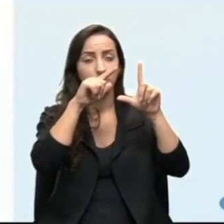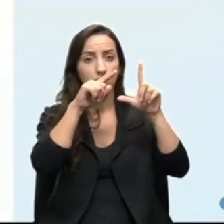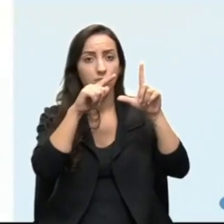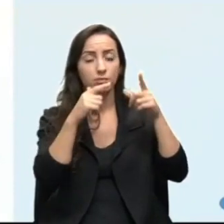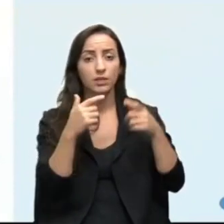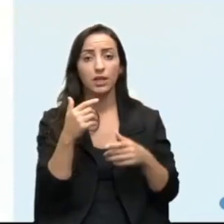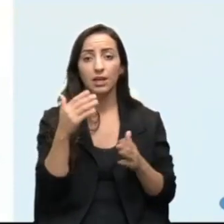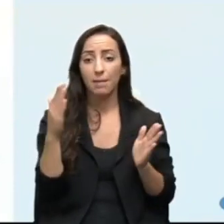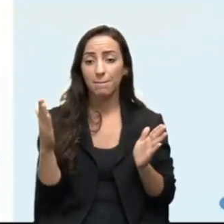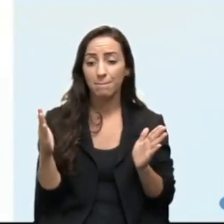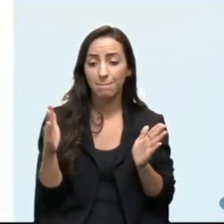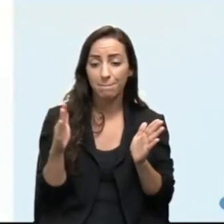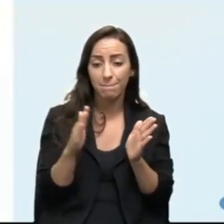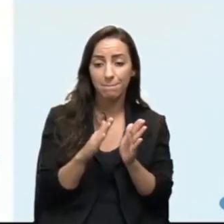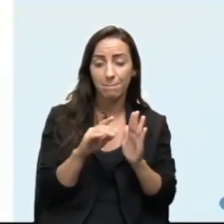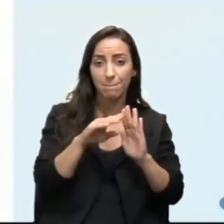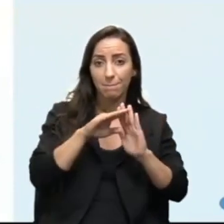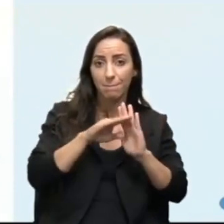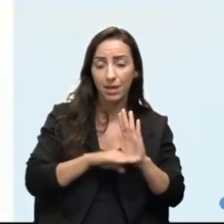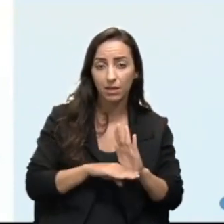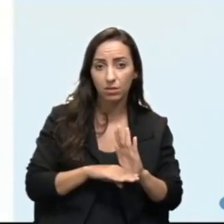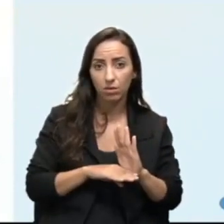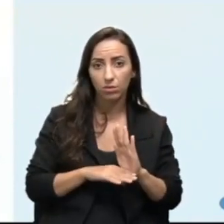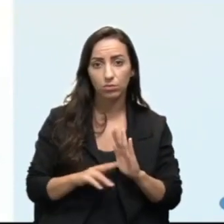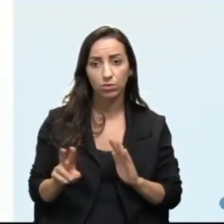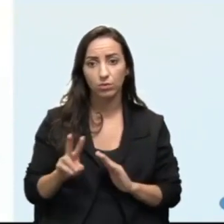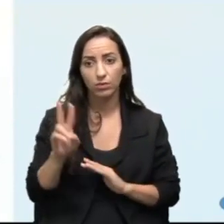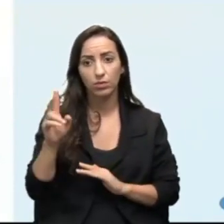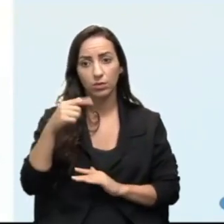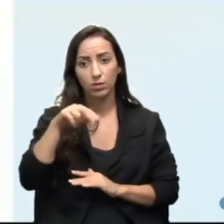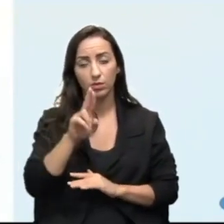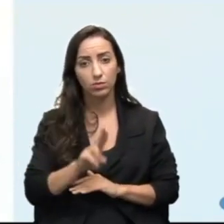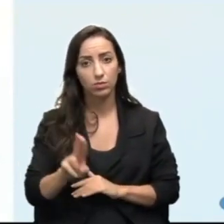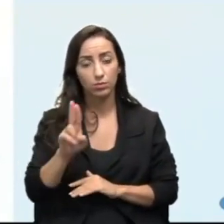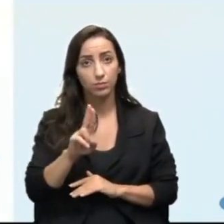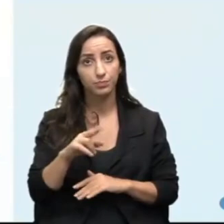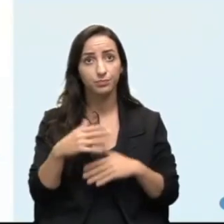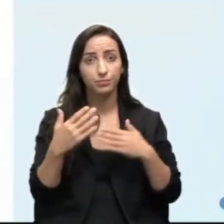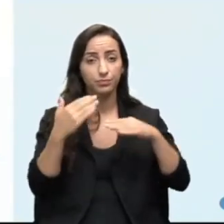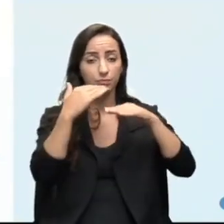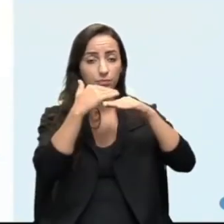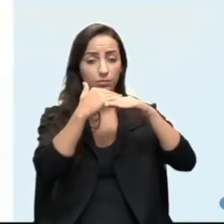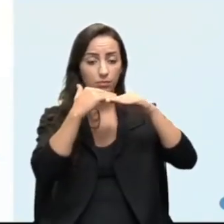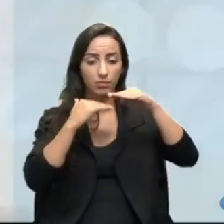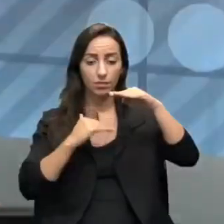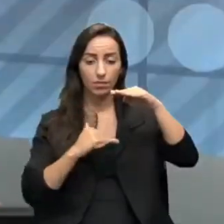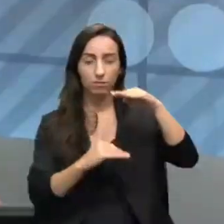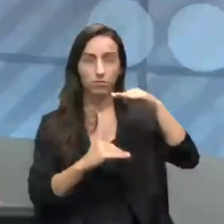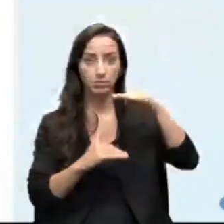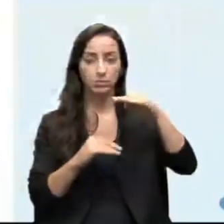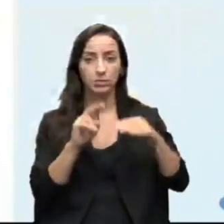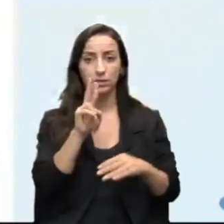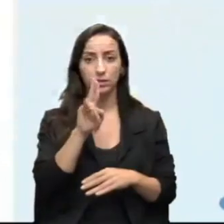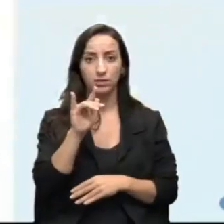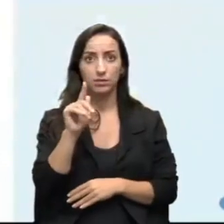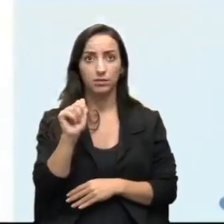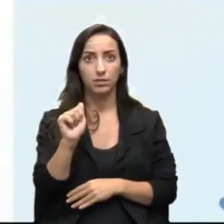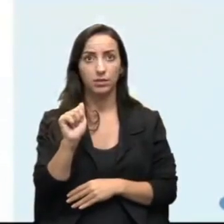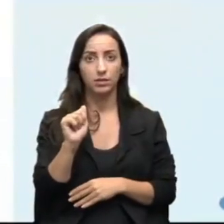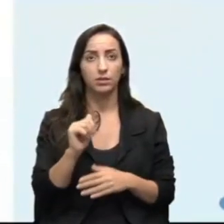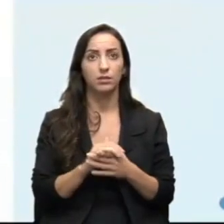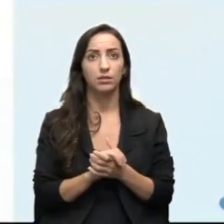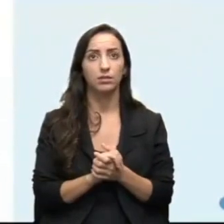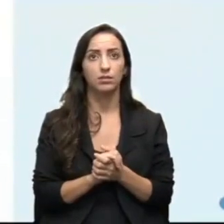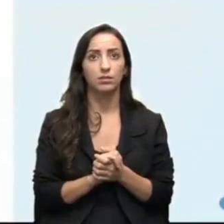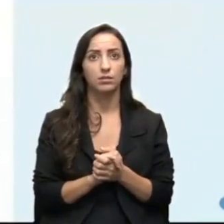é muito menor do que o valor que a gente adotou. Então, na parte inferior da nossa viga, que seria aqui, na parte